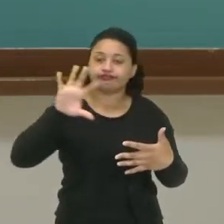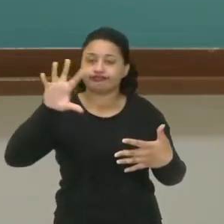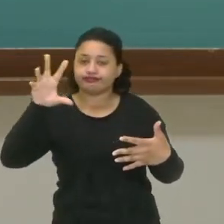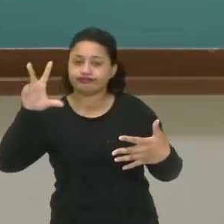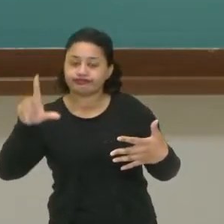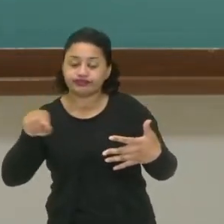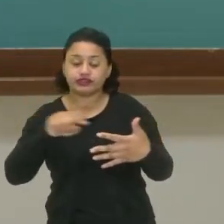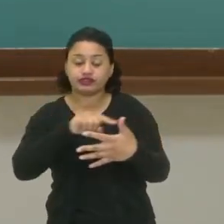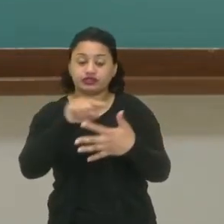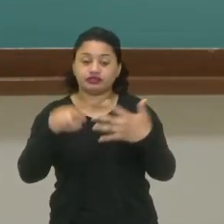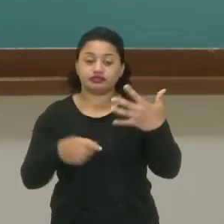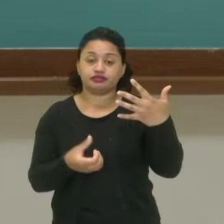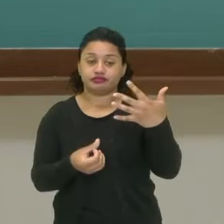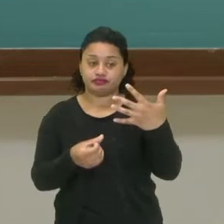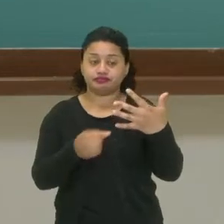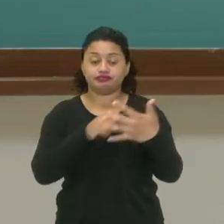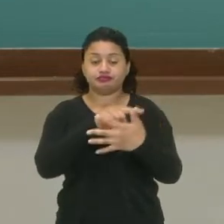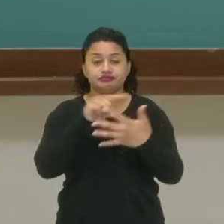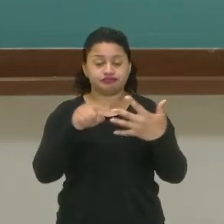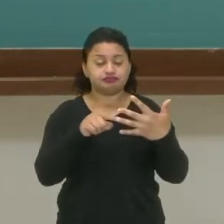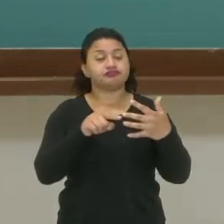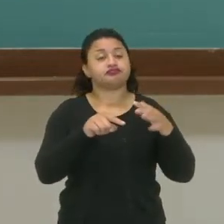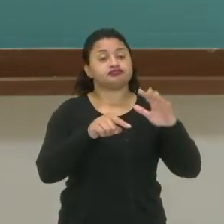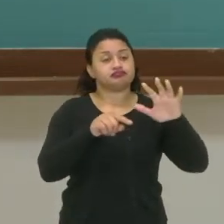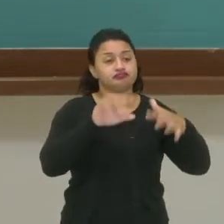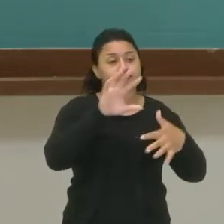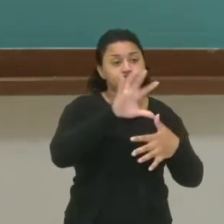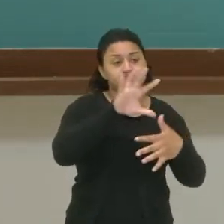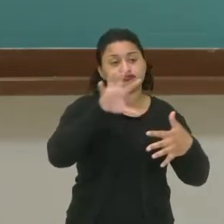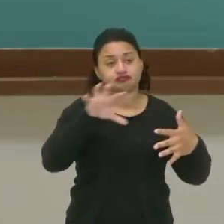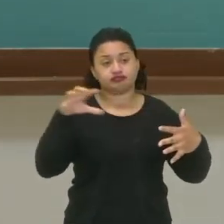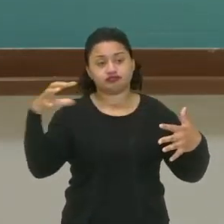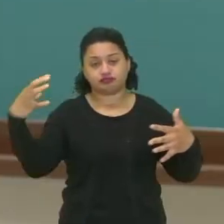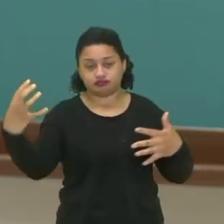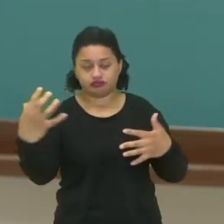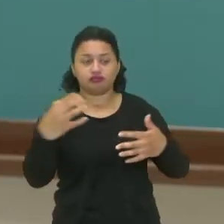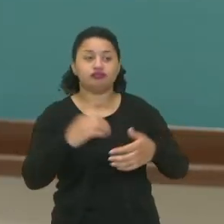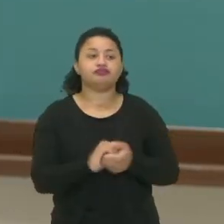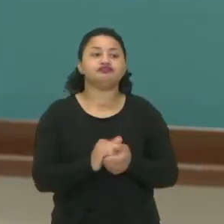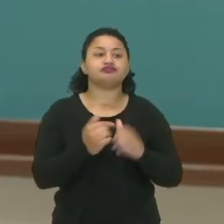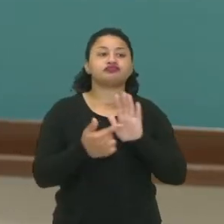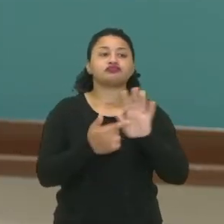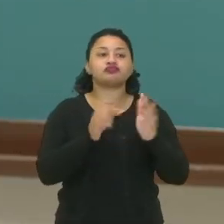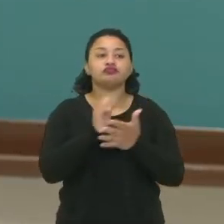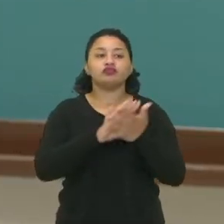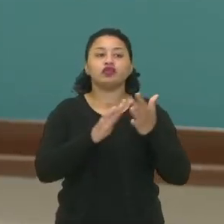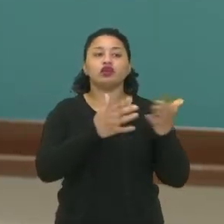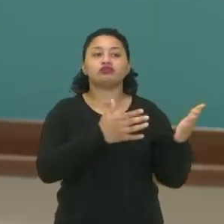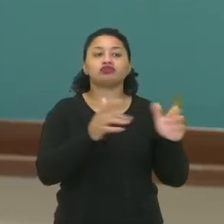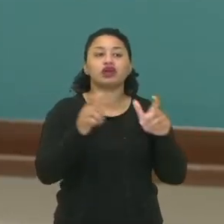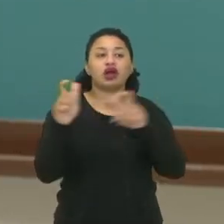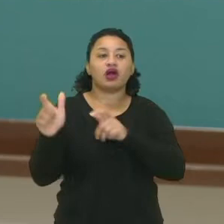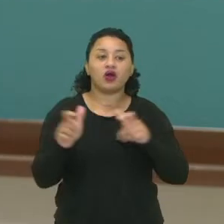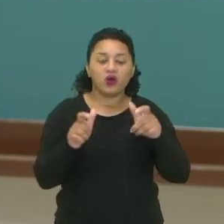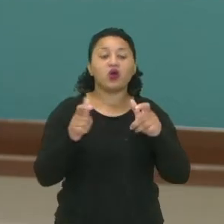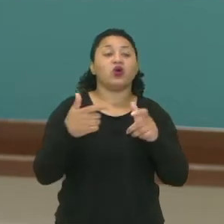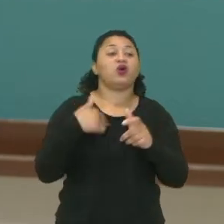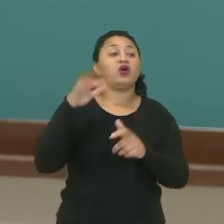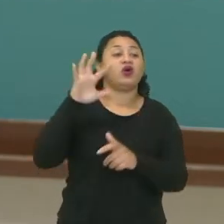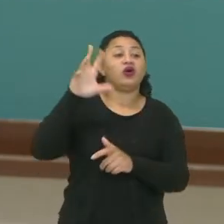6, ok? Então, isso nós vamos ver aqui então, também. Então aqui tem as ilustrações, mostrando aqui onde é que se localiza a África,